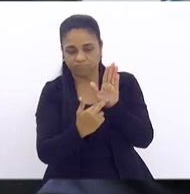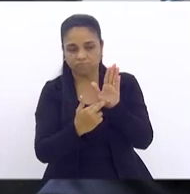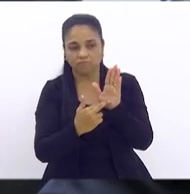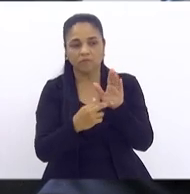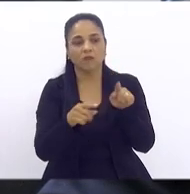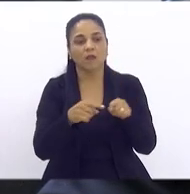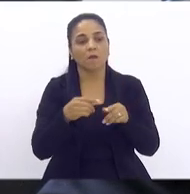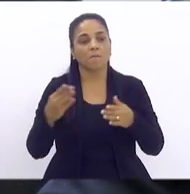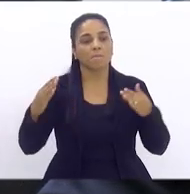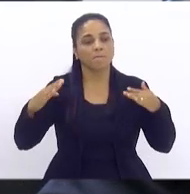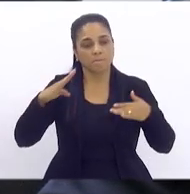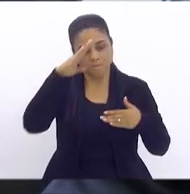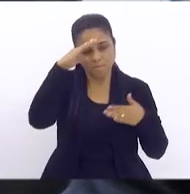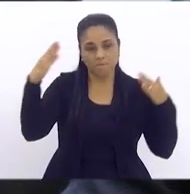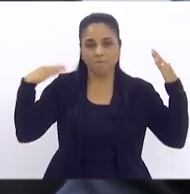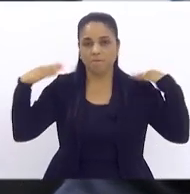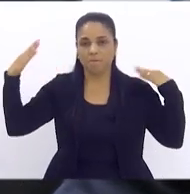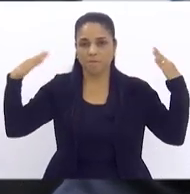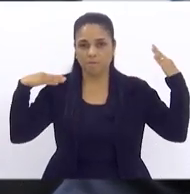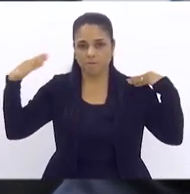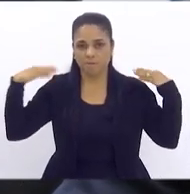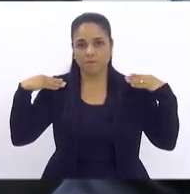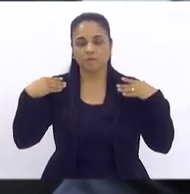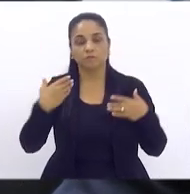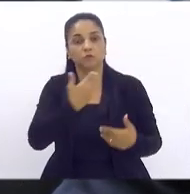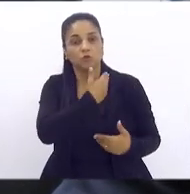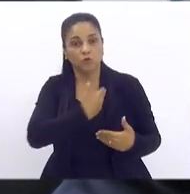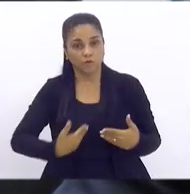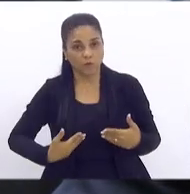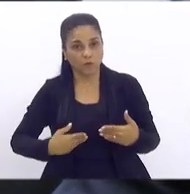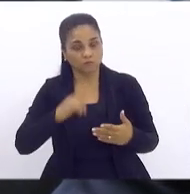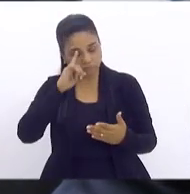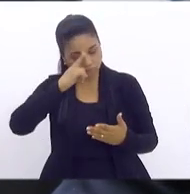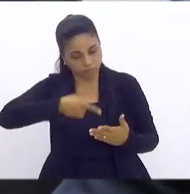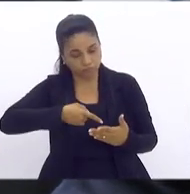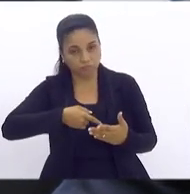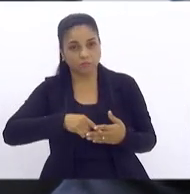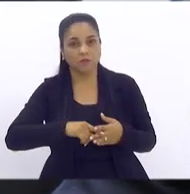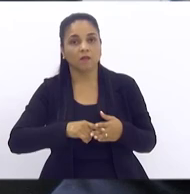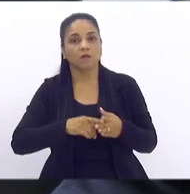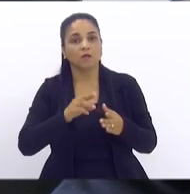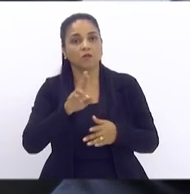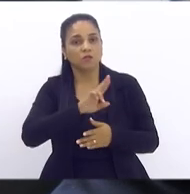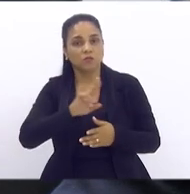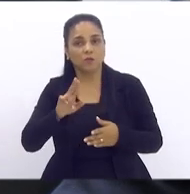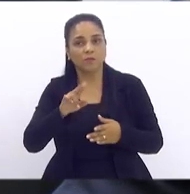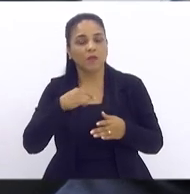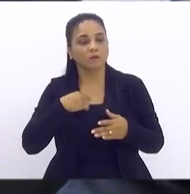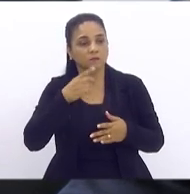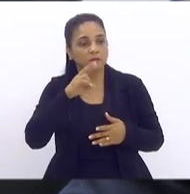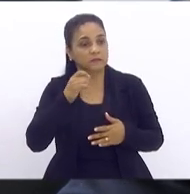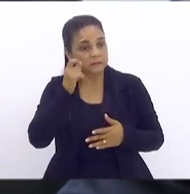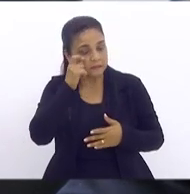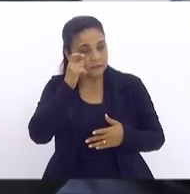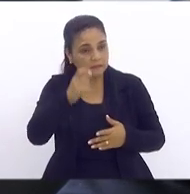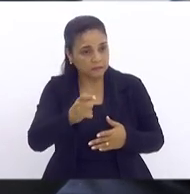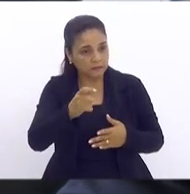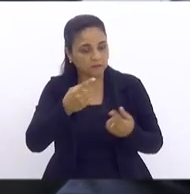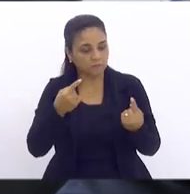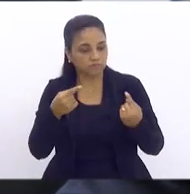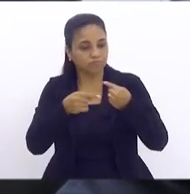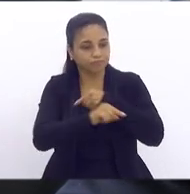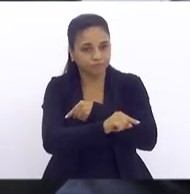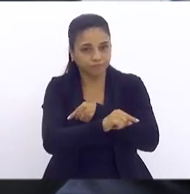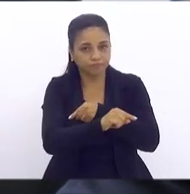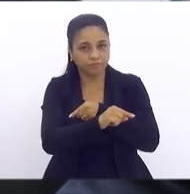Marinha Mercante que lhe forem submetidas pelo governo. Funcionar quanto nomeado pelos interessados como juiz arbitral